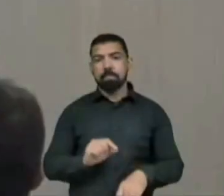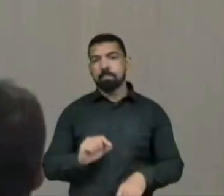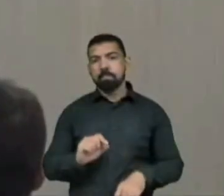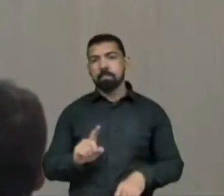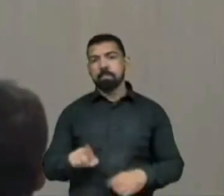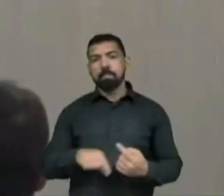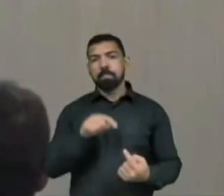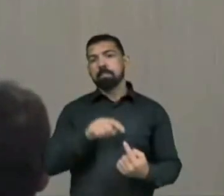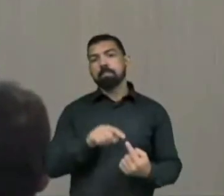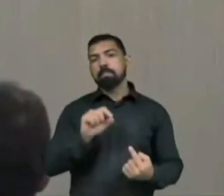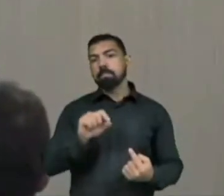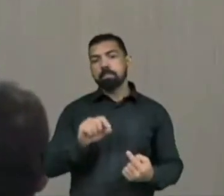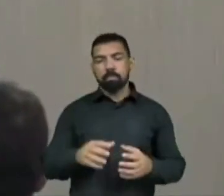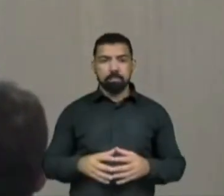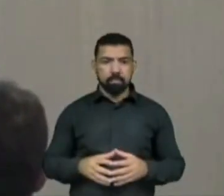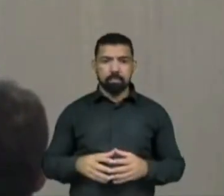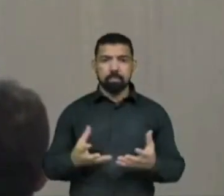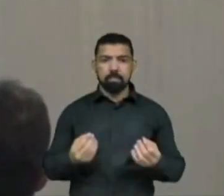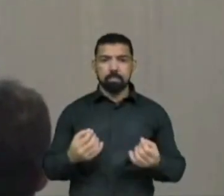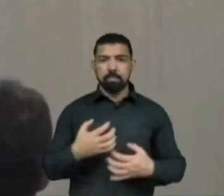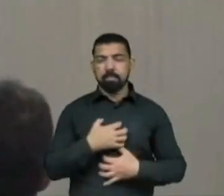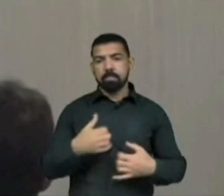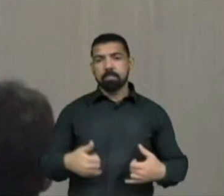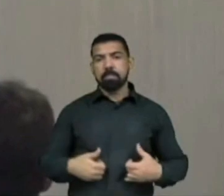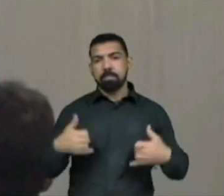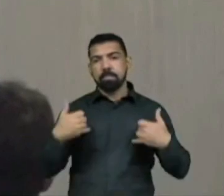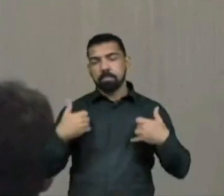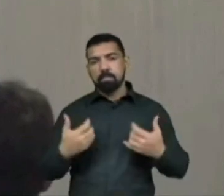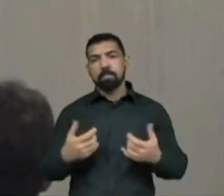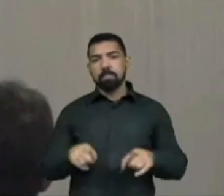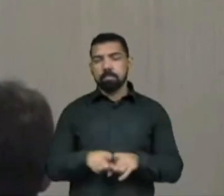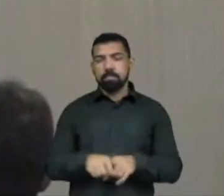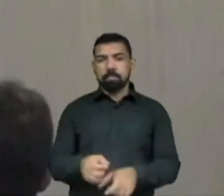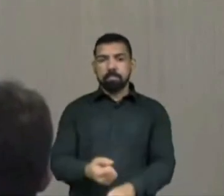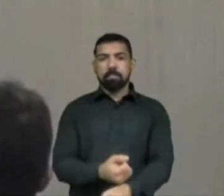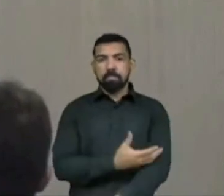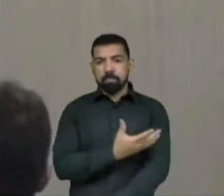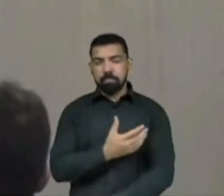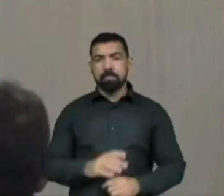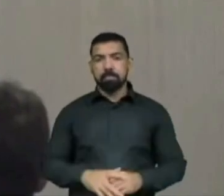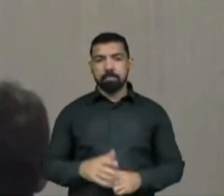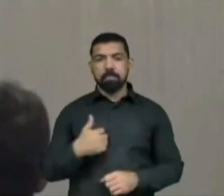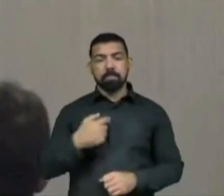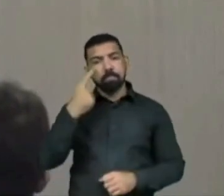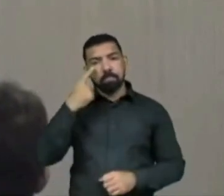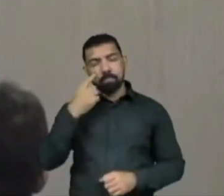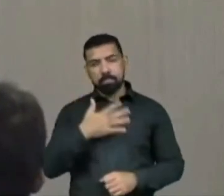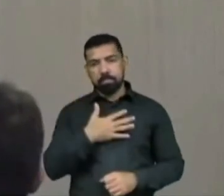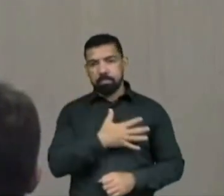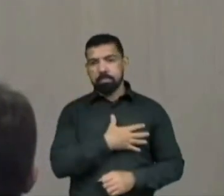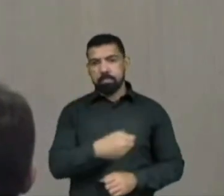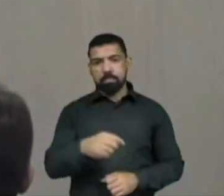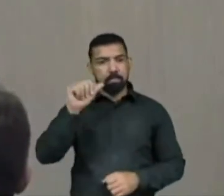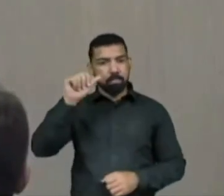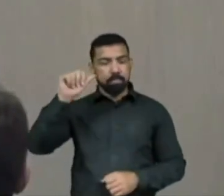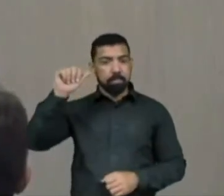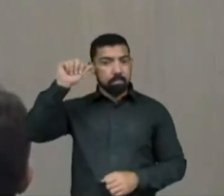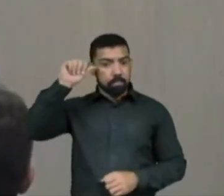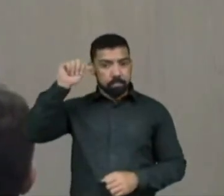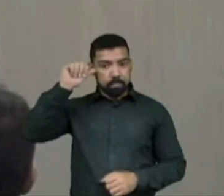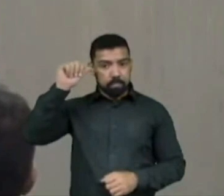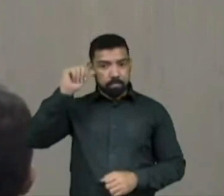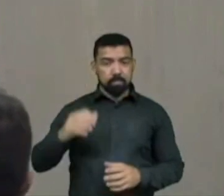Pelo motivo de muito orgulho, de muita emoção, de ver hoje meu filho André Fernandes